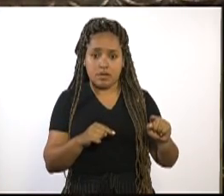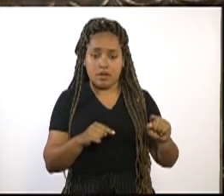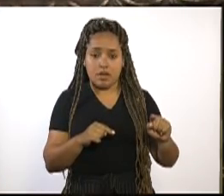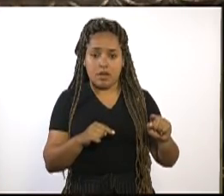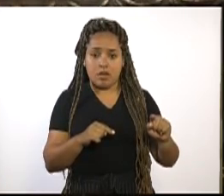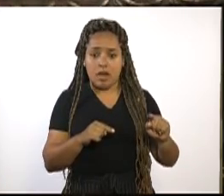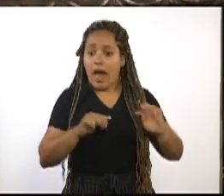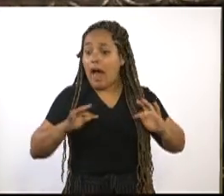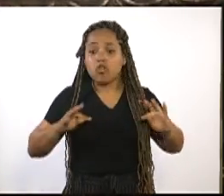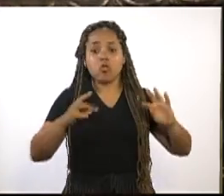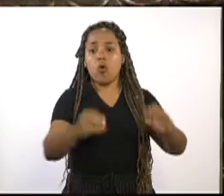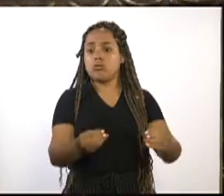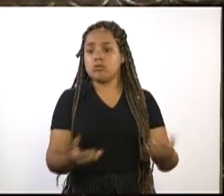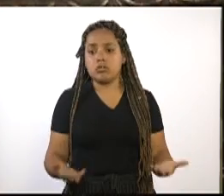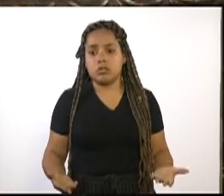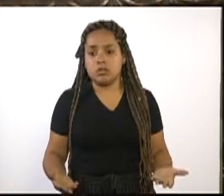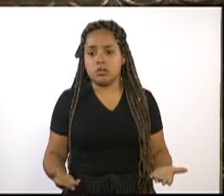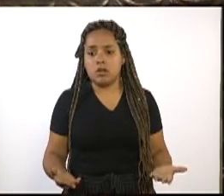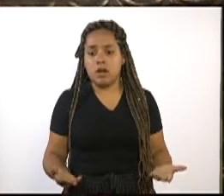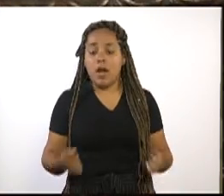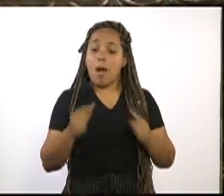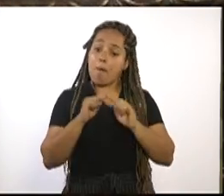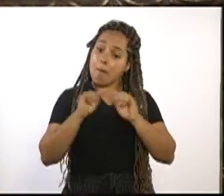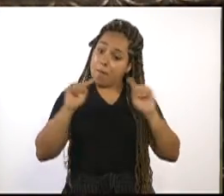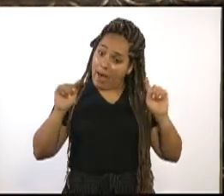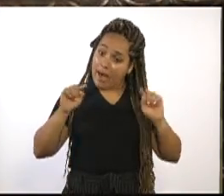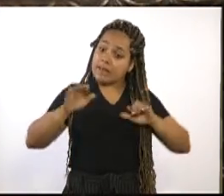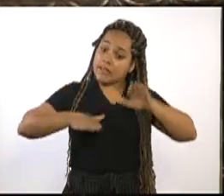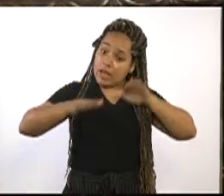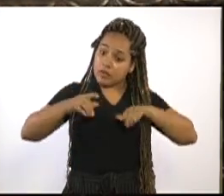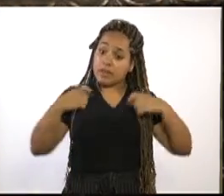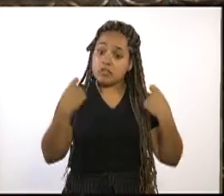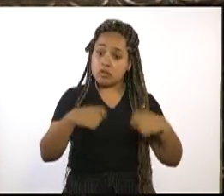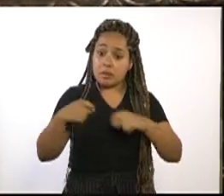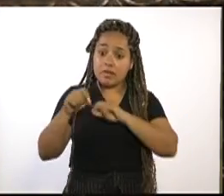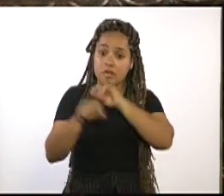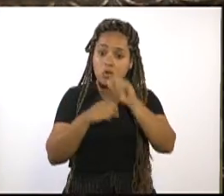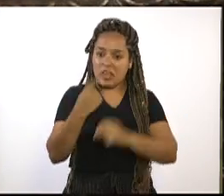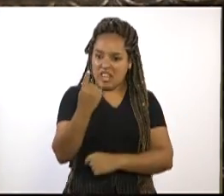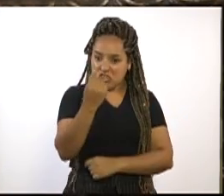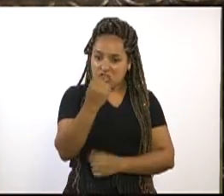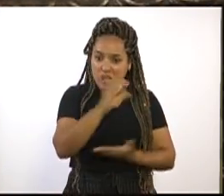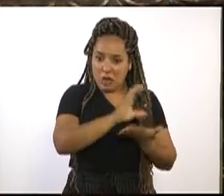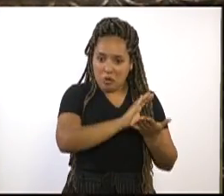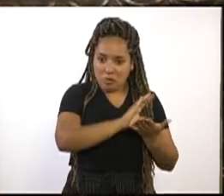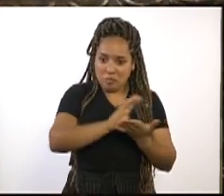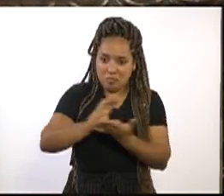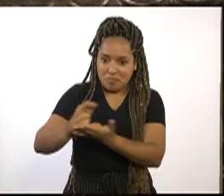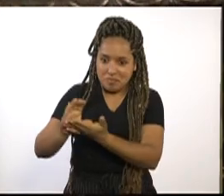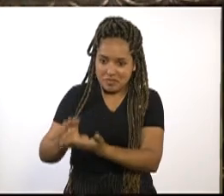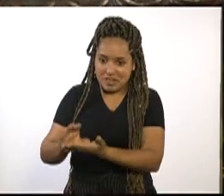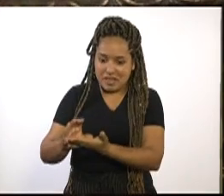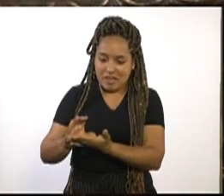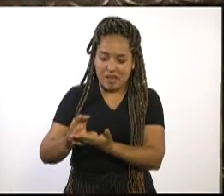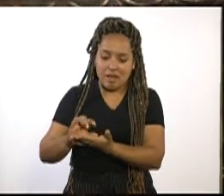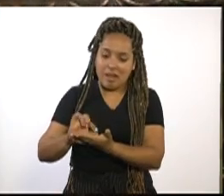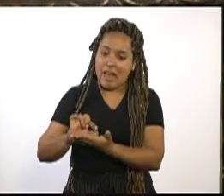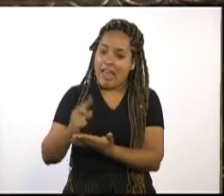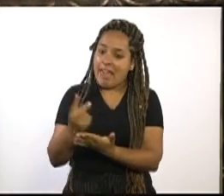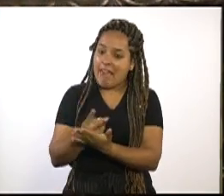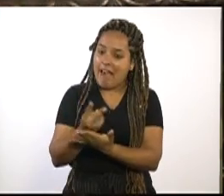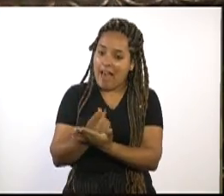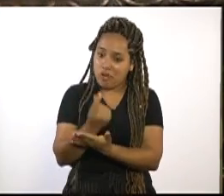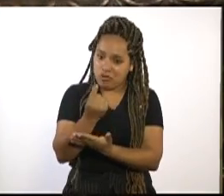exceção a todos, mas quando precisa do dinheiro vil vindo da